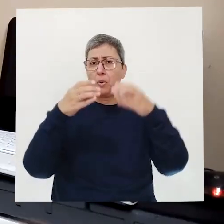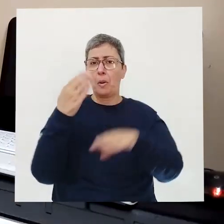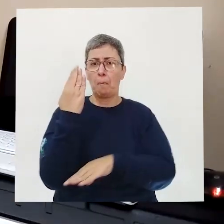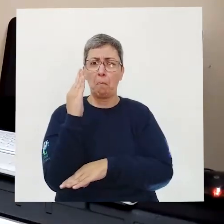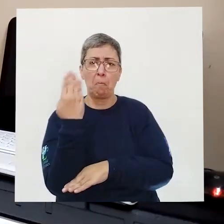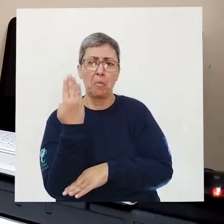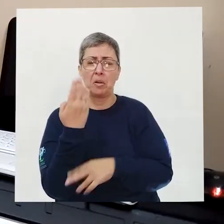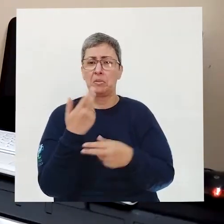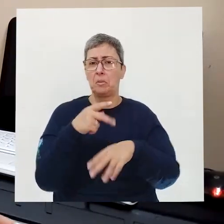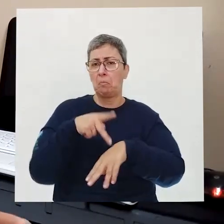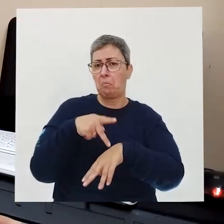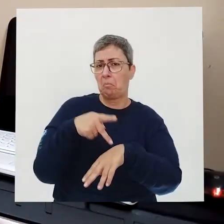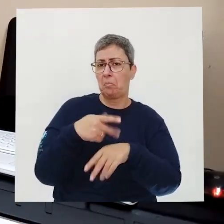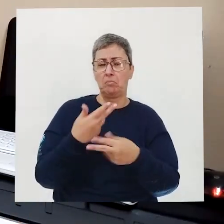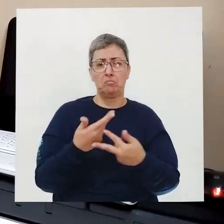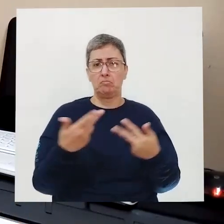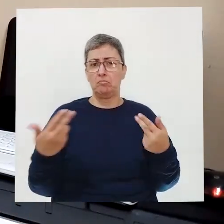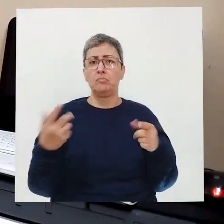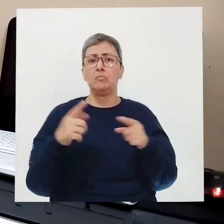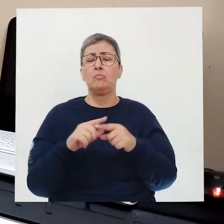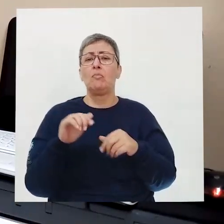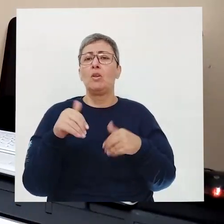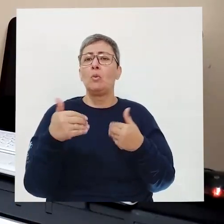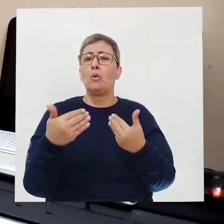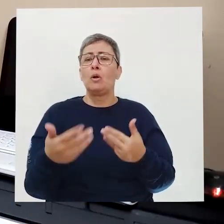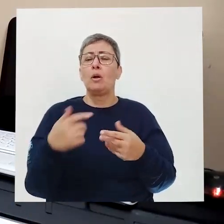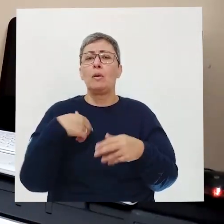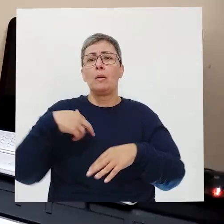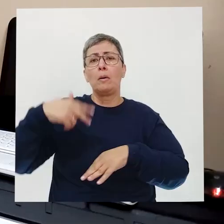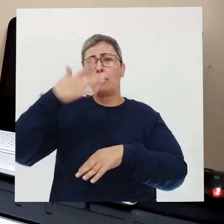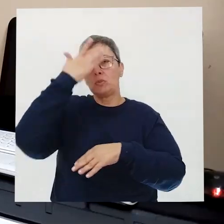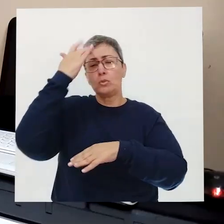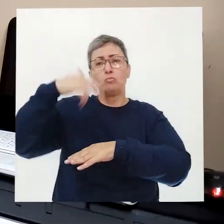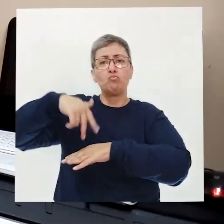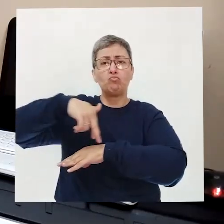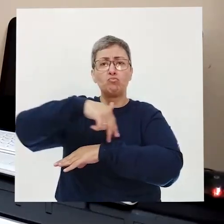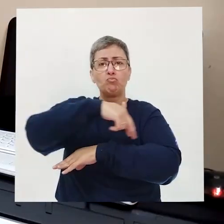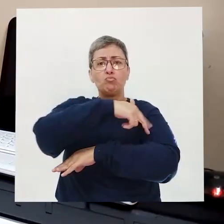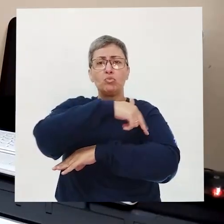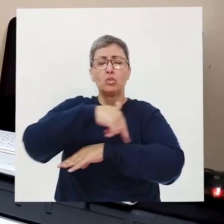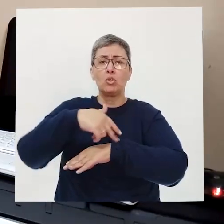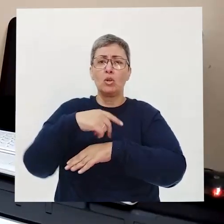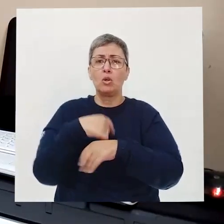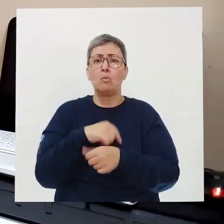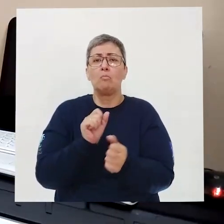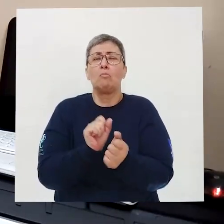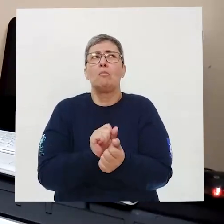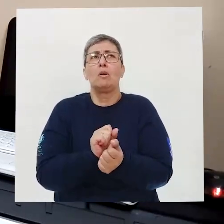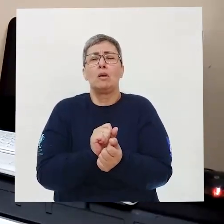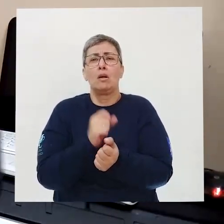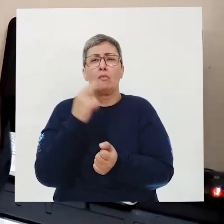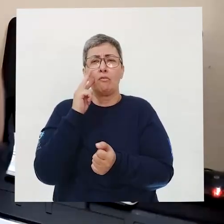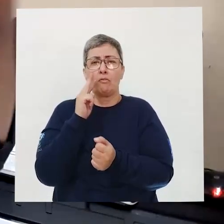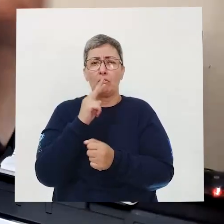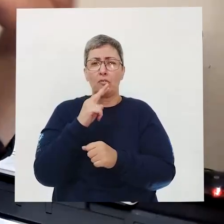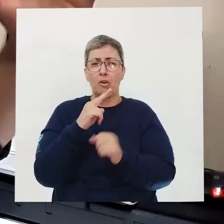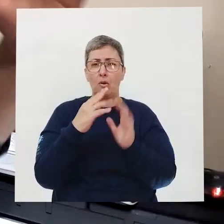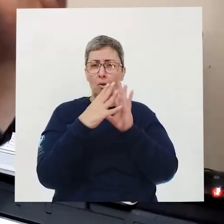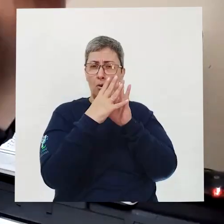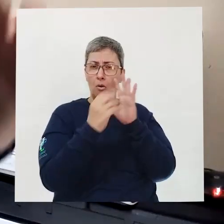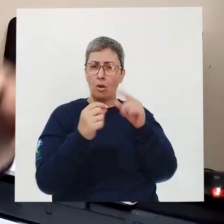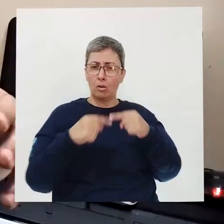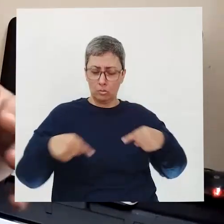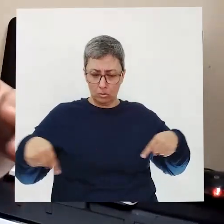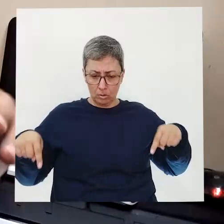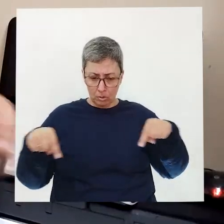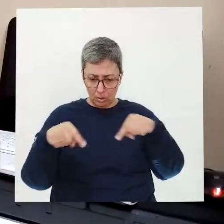de madeira, pedra. Enquanto as pessoas caminhavam, os prisioneiros conseguiam ver a sombra